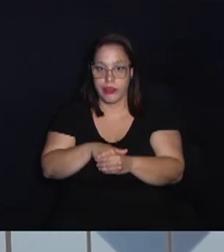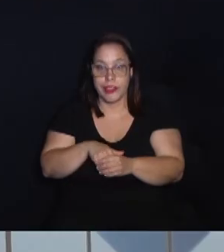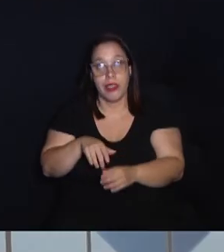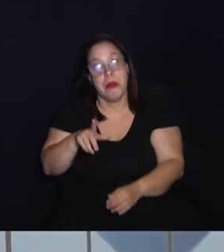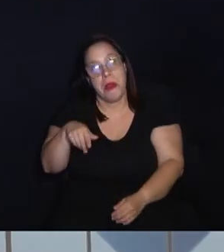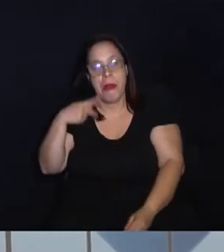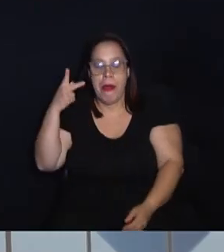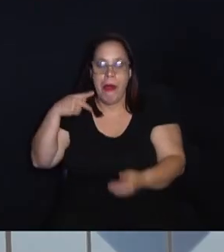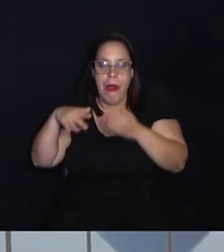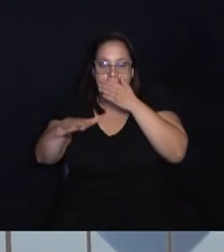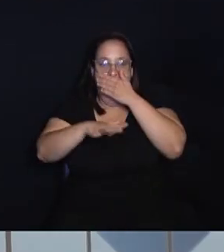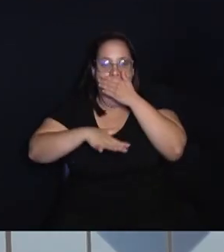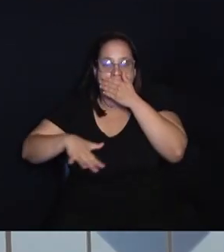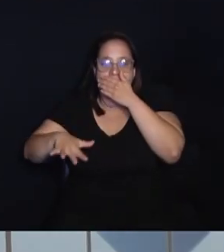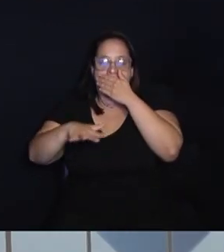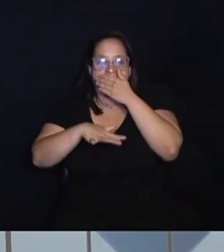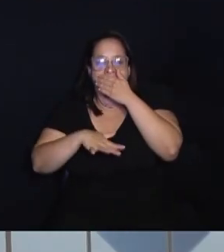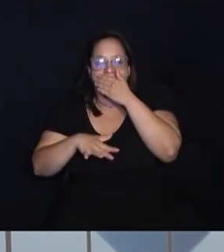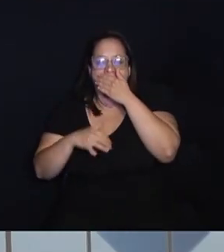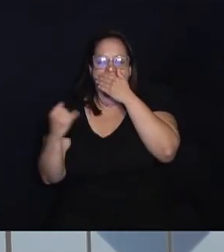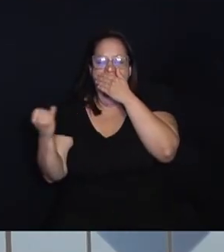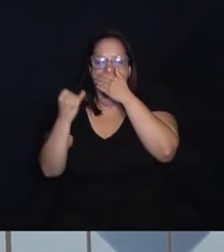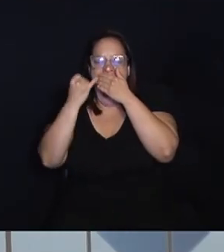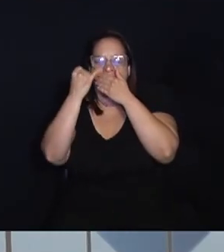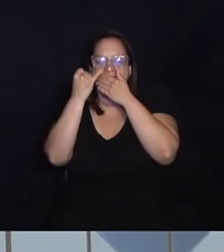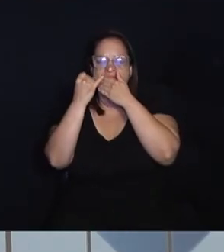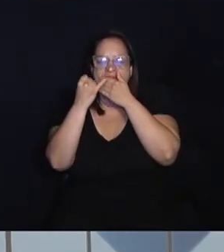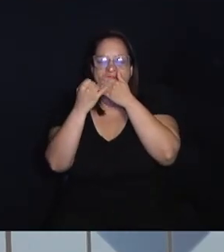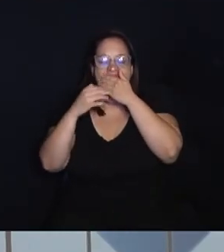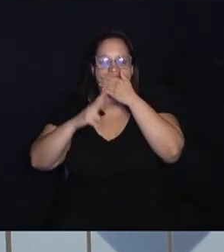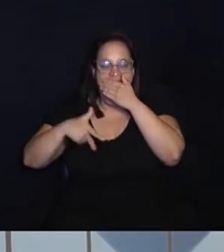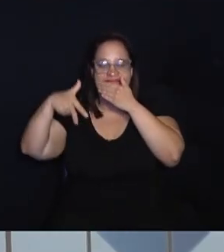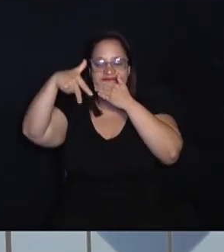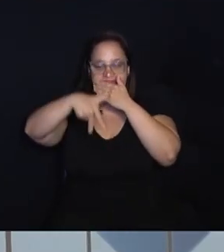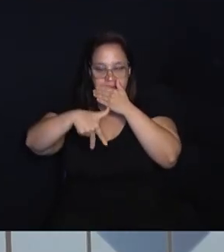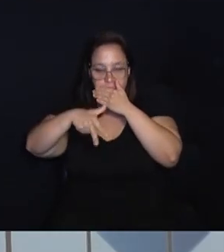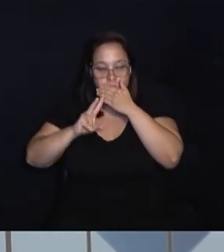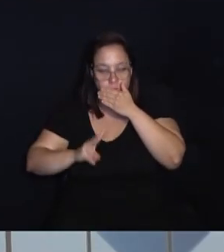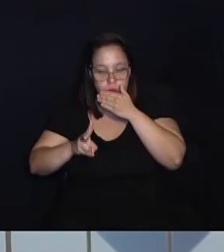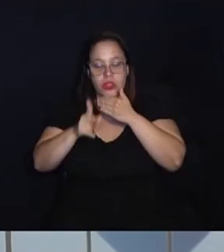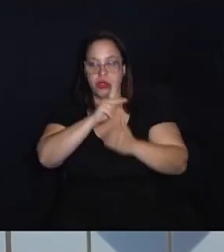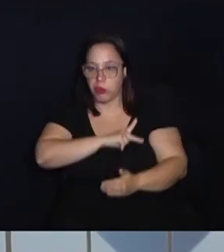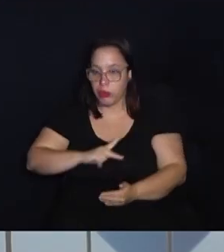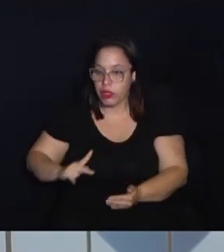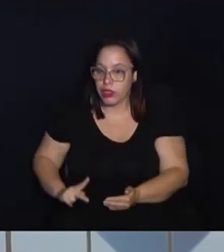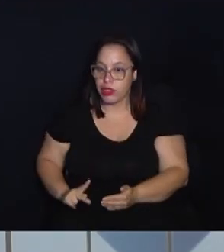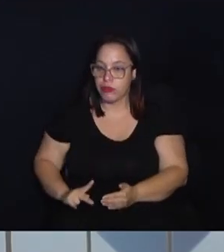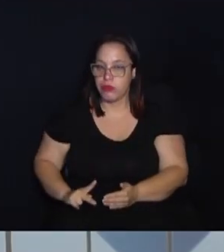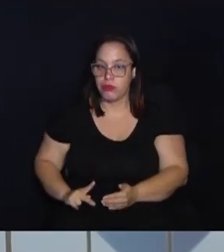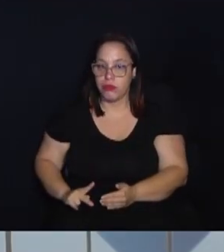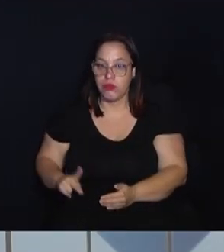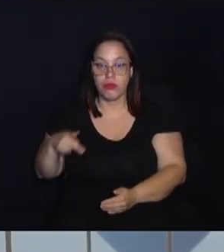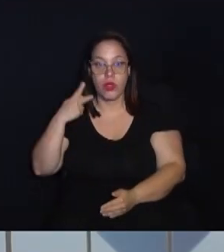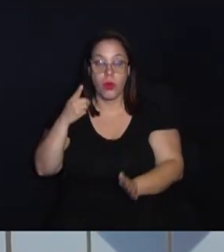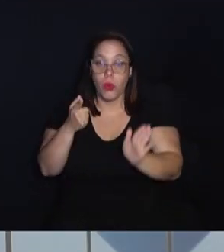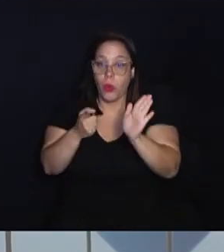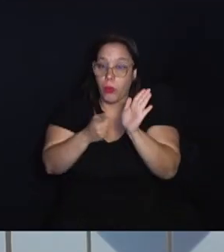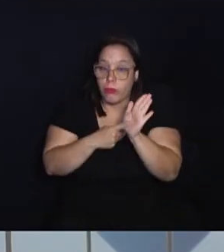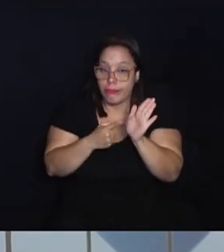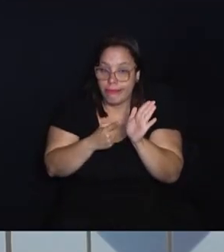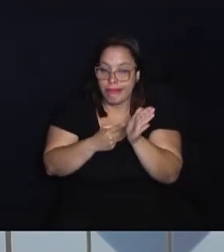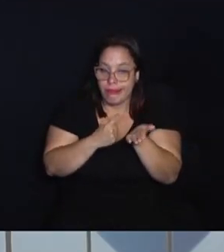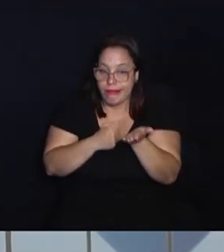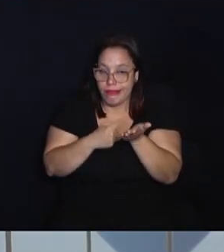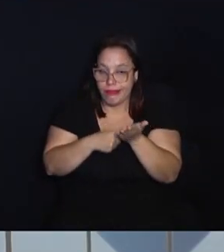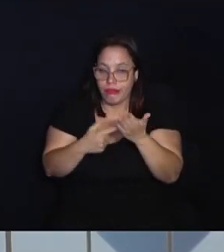vereadores da região acharem importante, eu me disporia a continuar como presidente. O parlamento tem cumprido um papel importante